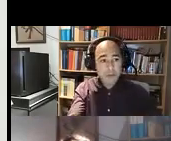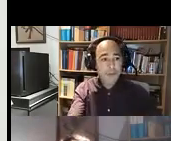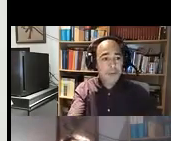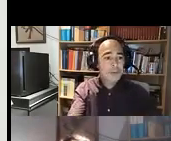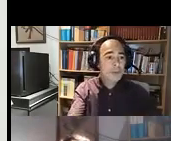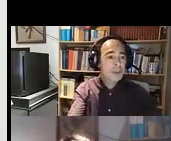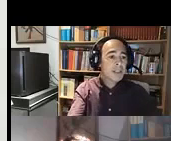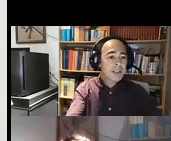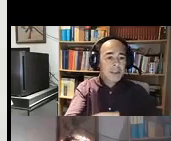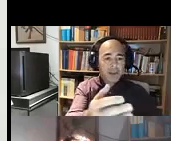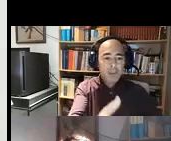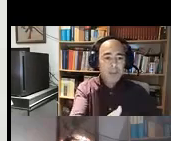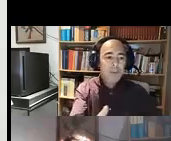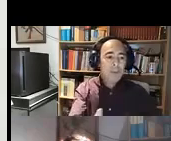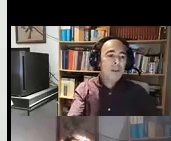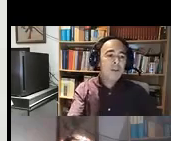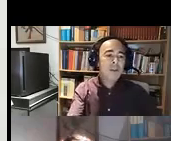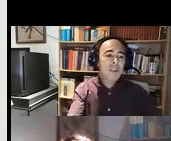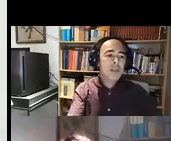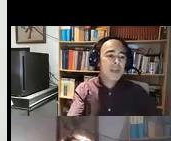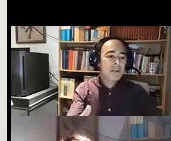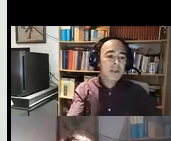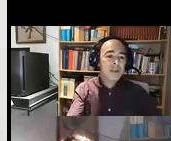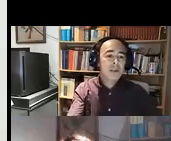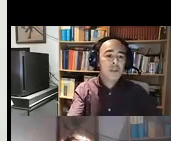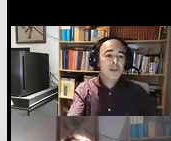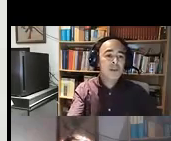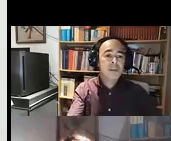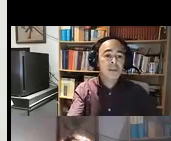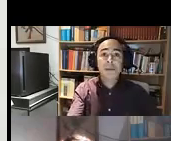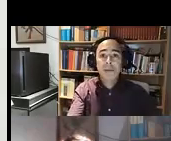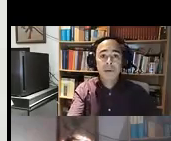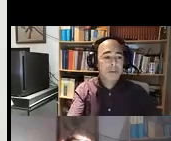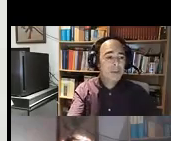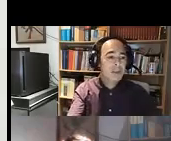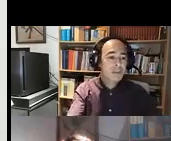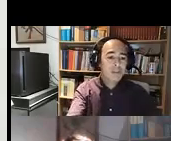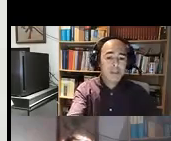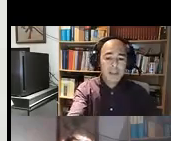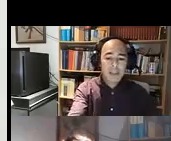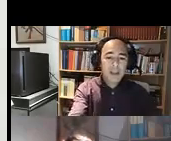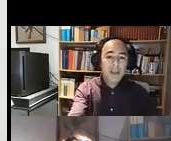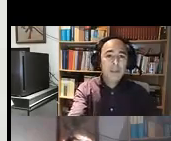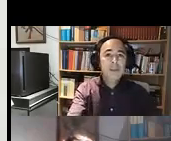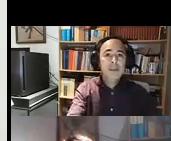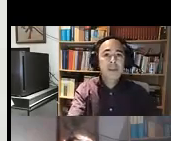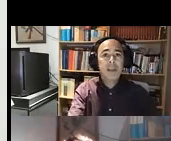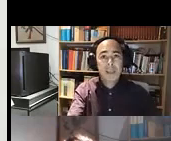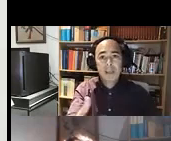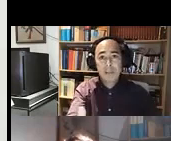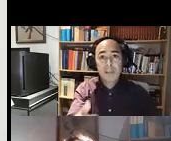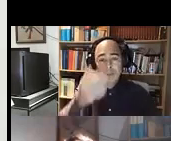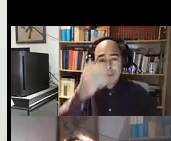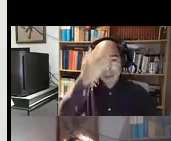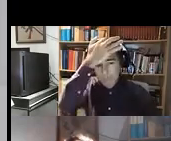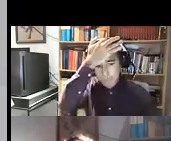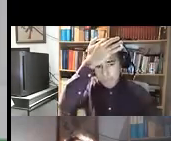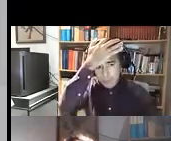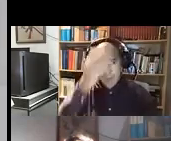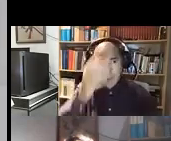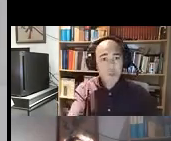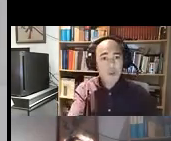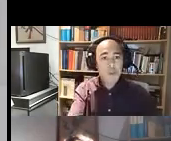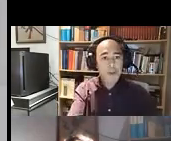produtos que são muitos produtos não é veja bem 1.200 empregados 300 milhões de euros de facturação em 30 países e ainda Abrir